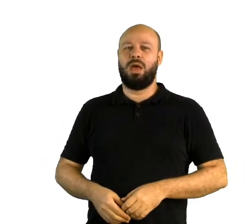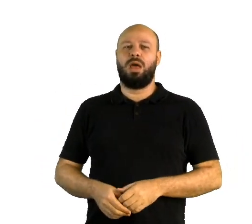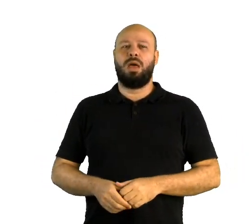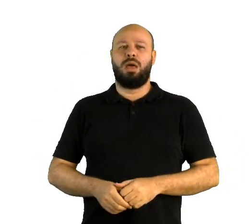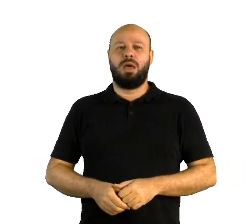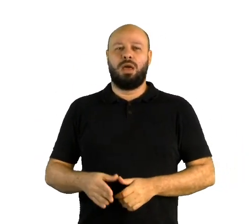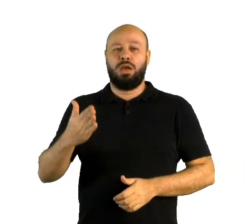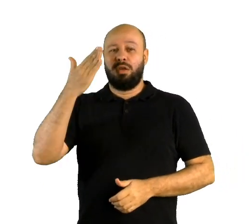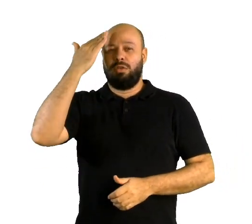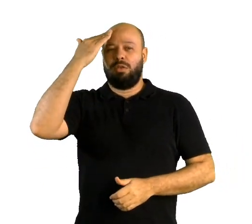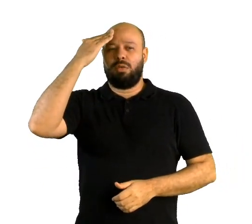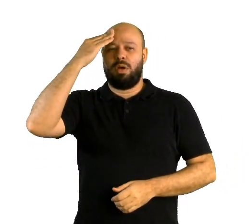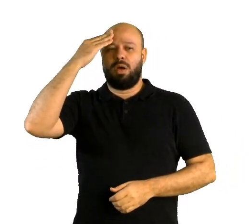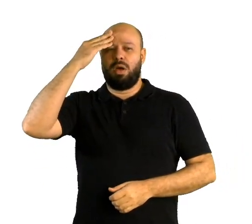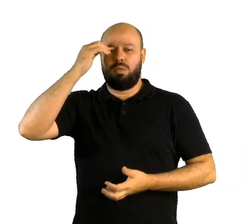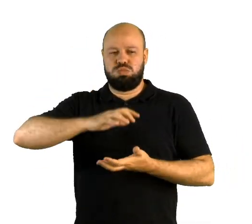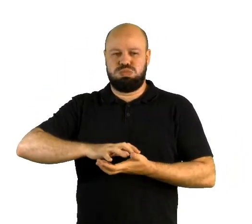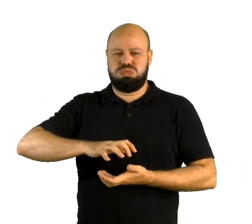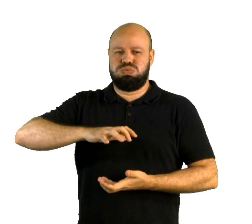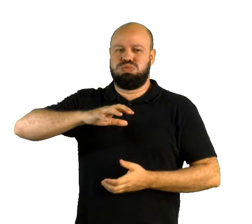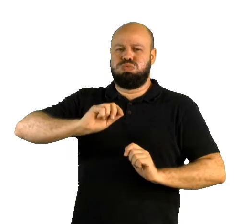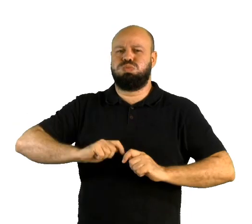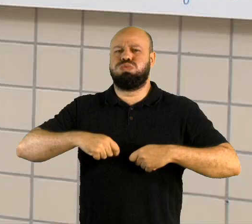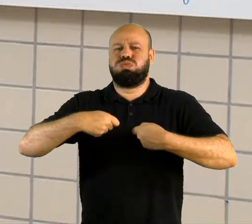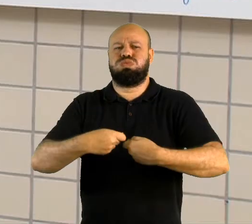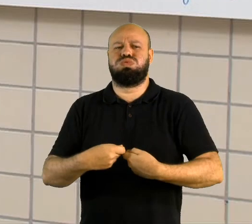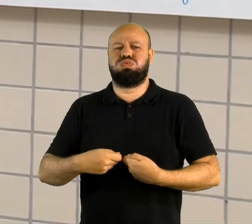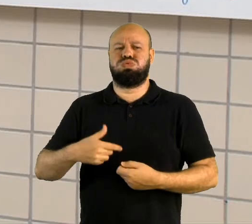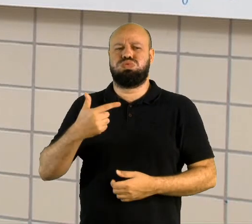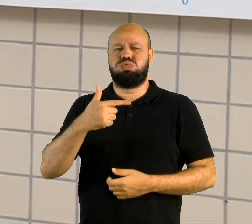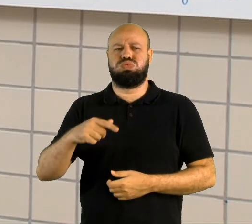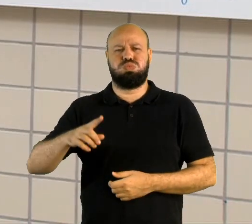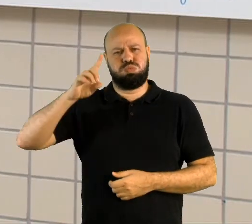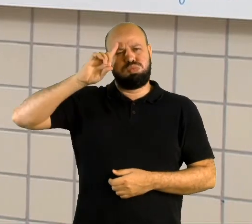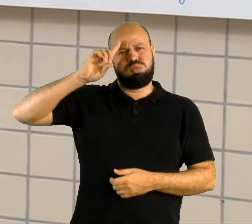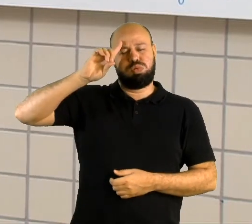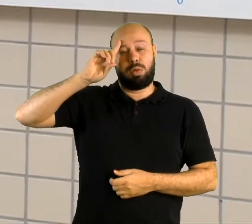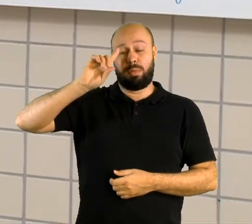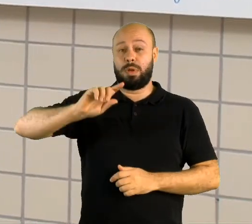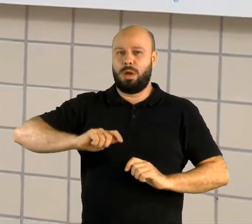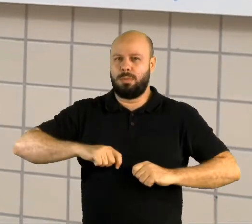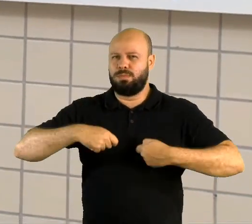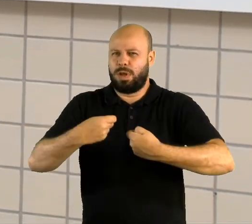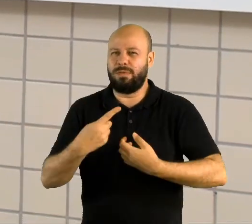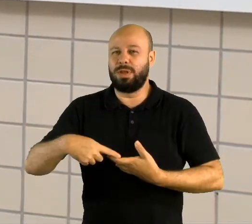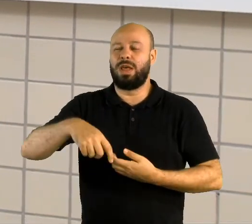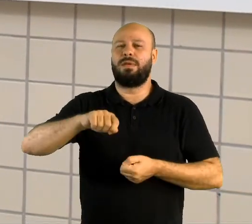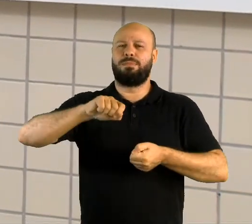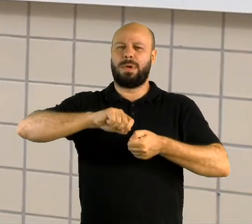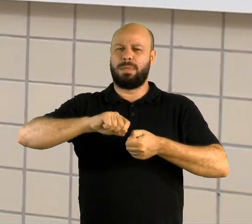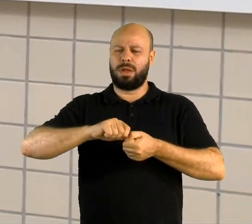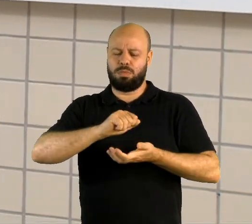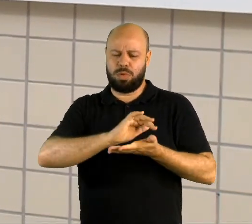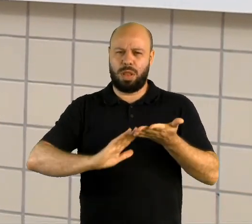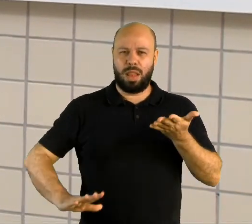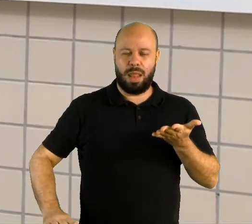acúmulo de pequenos esforços repetidos dia a dia. Então, esforcem e façam todas as atividades